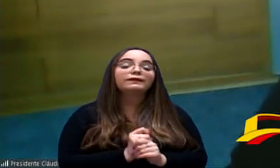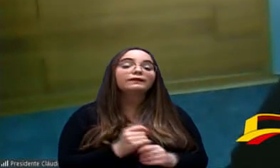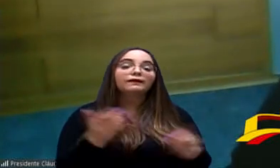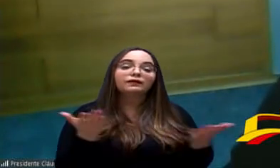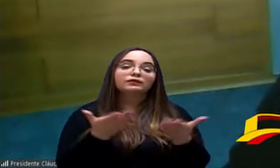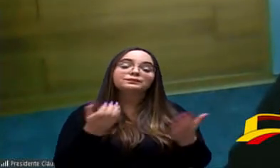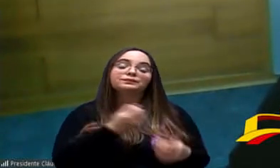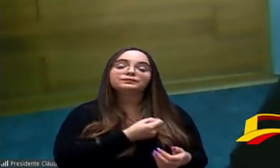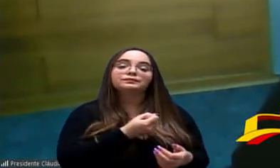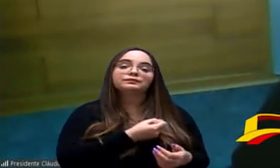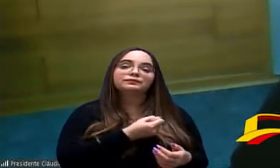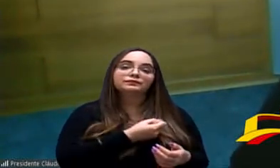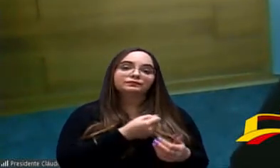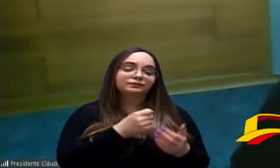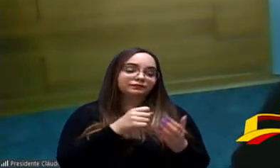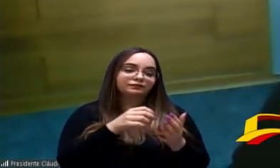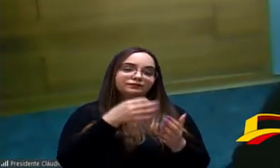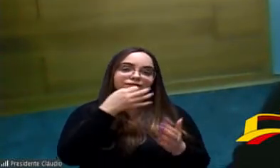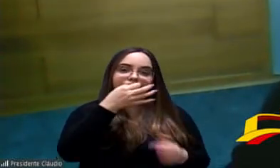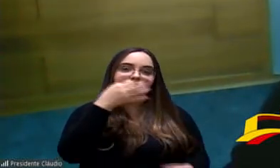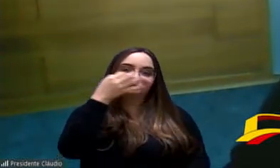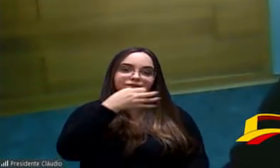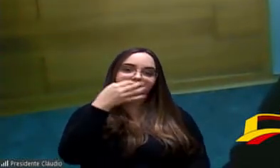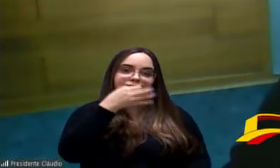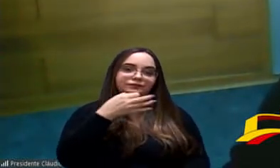Requerimento, os requerimentos verbais.